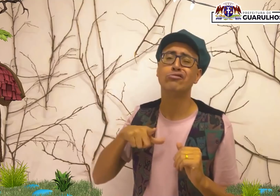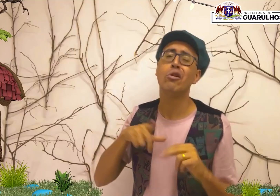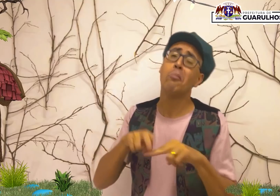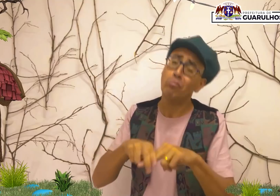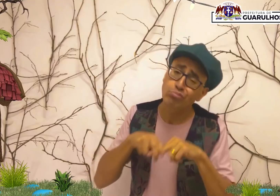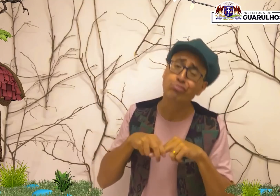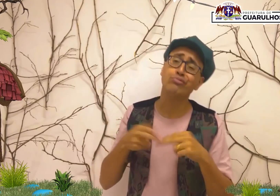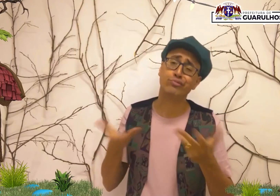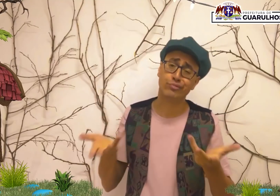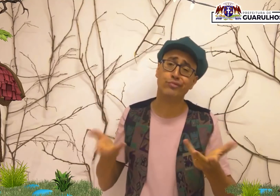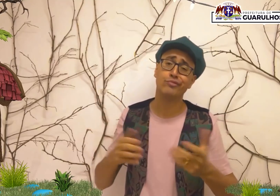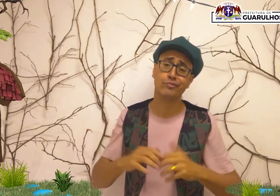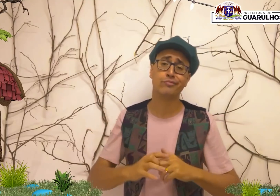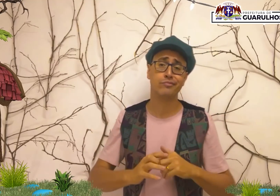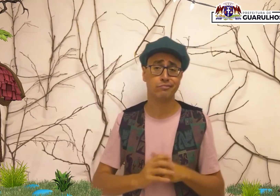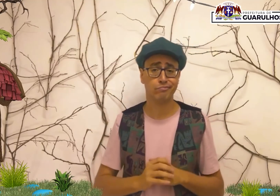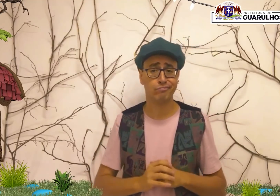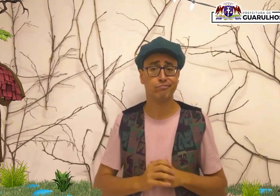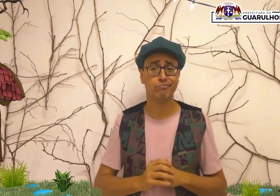Por isso.